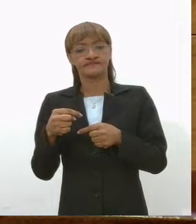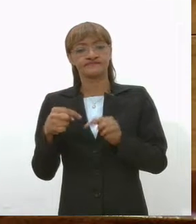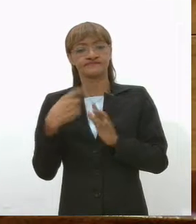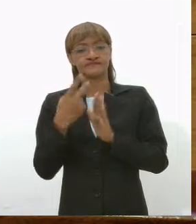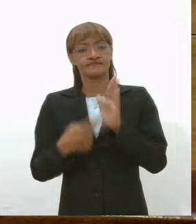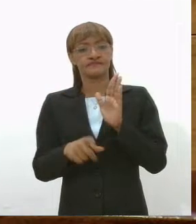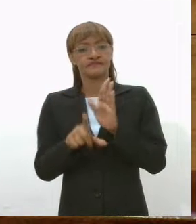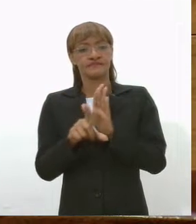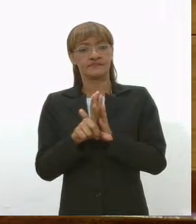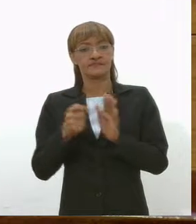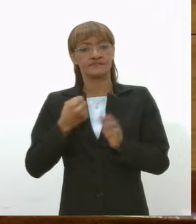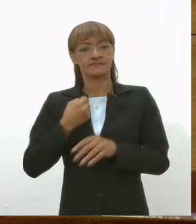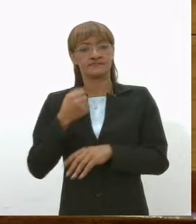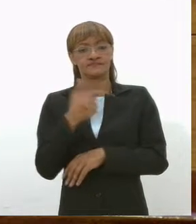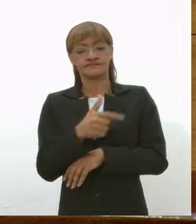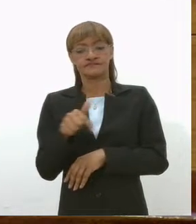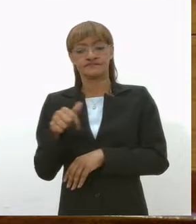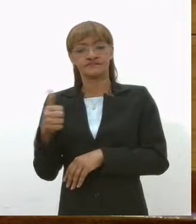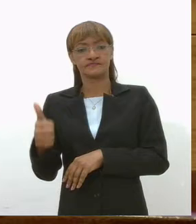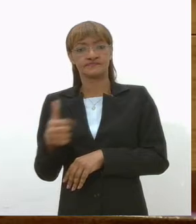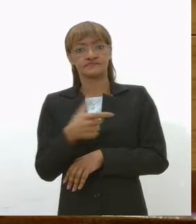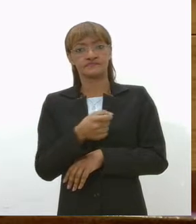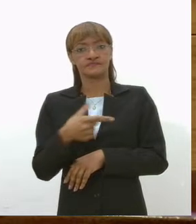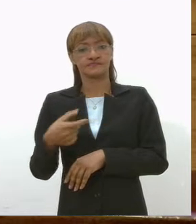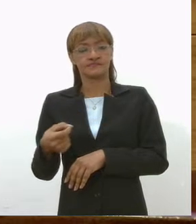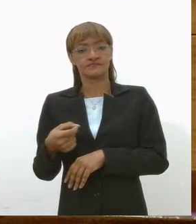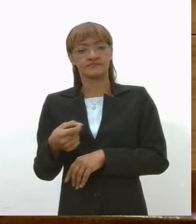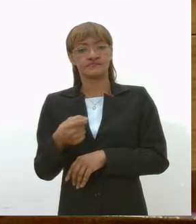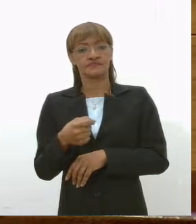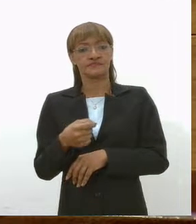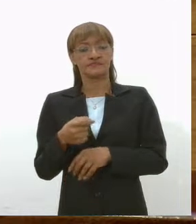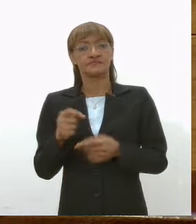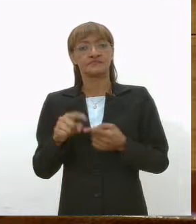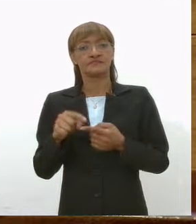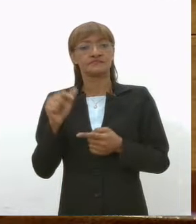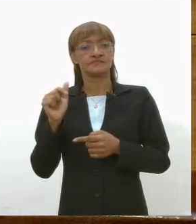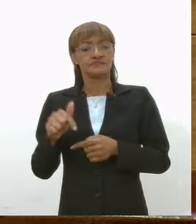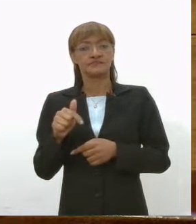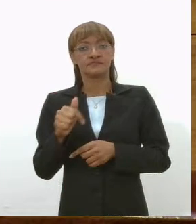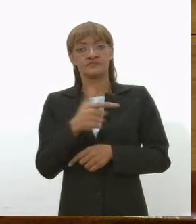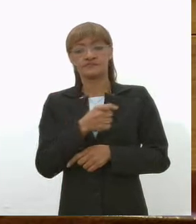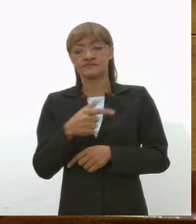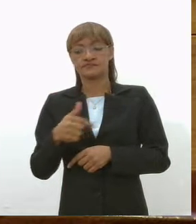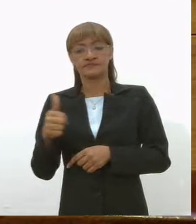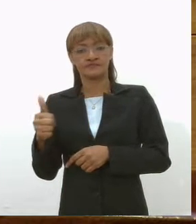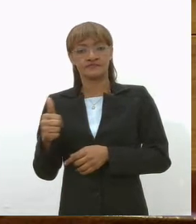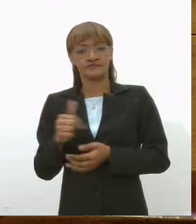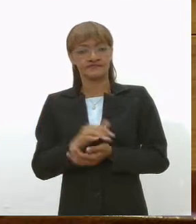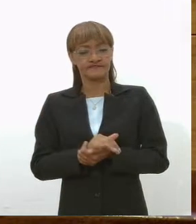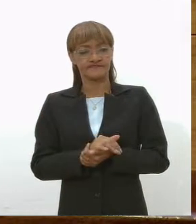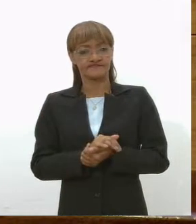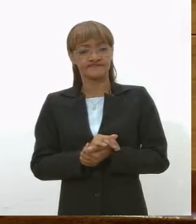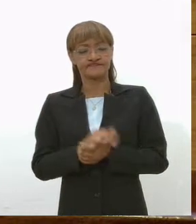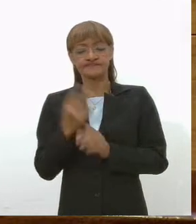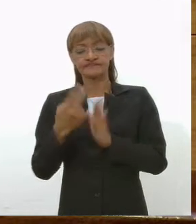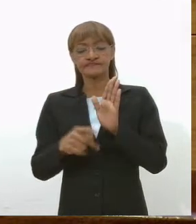número 261/2020 e 7/2021 e os projetos de lei